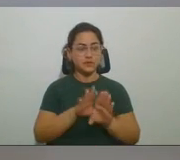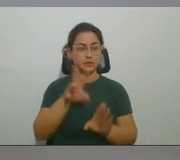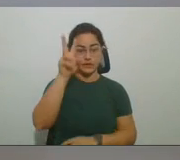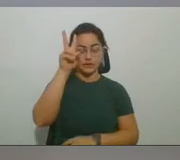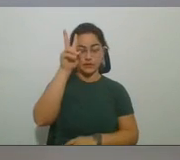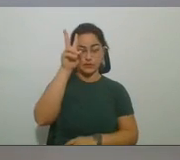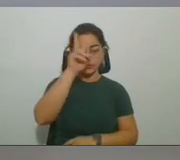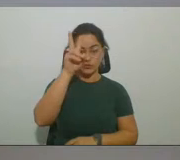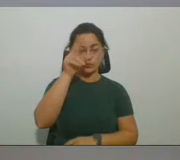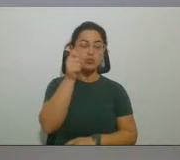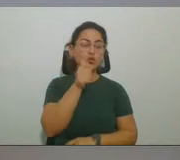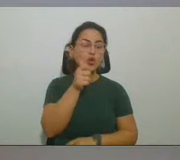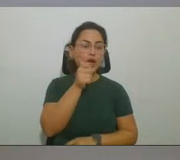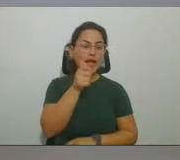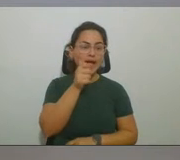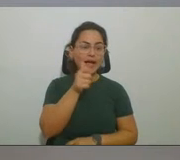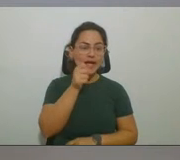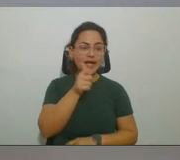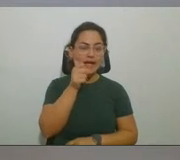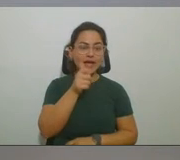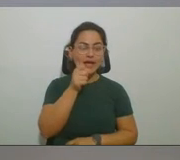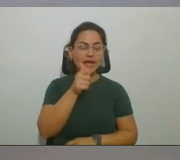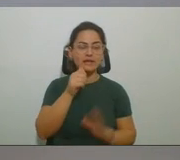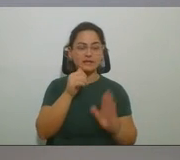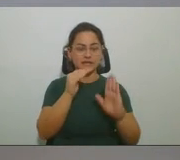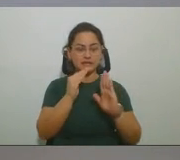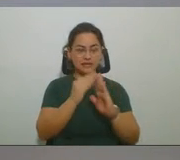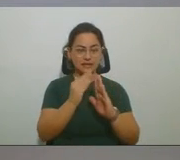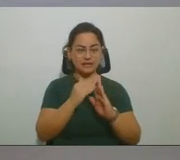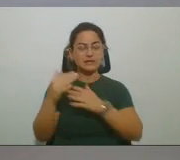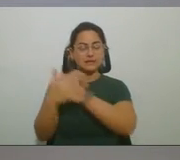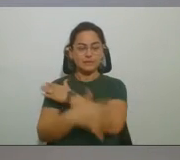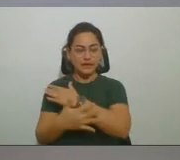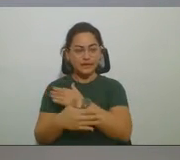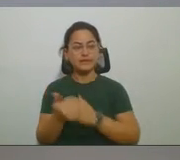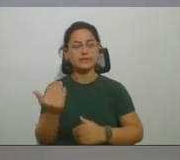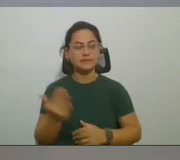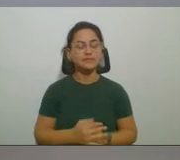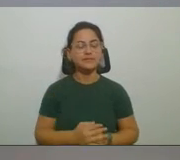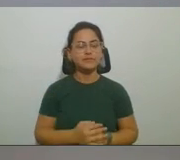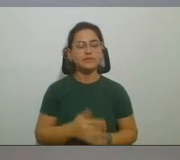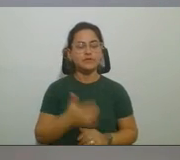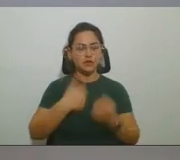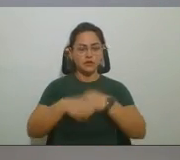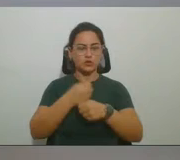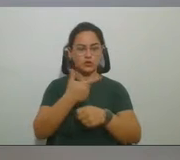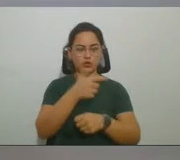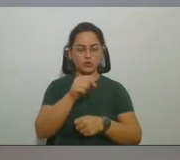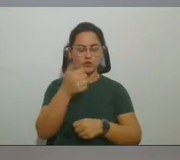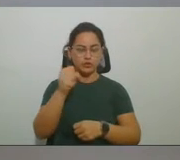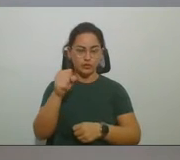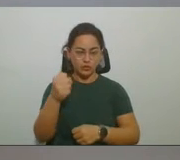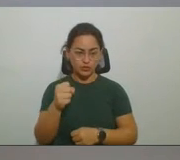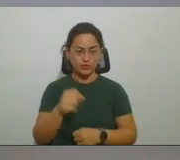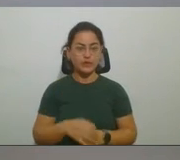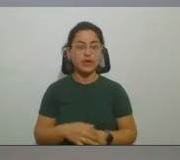Casa y la Plaza, de 2008, e recentemente publicou o